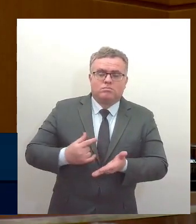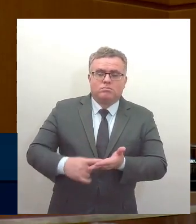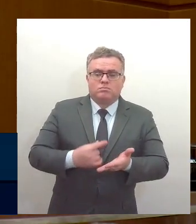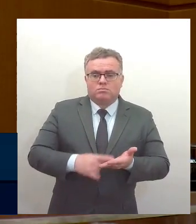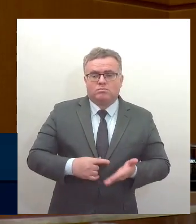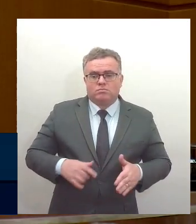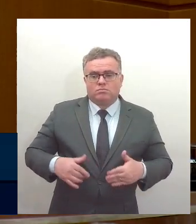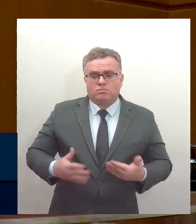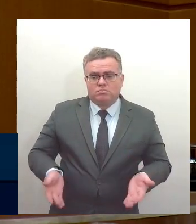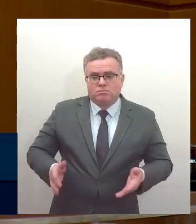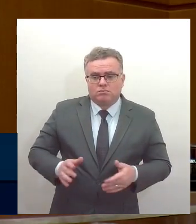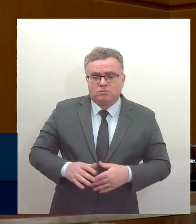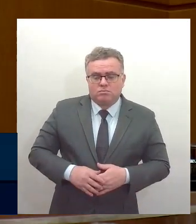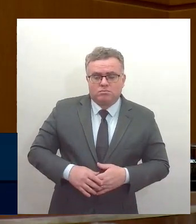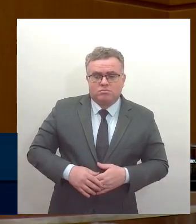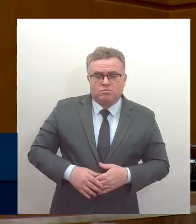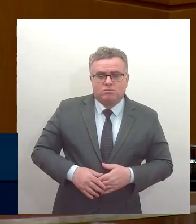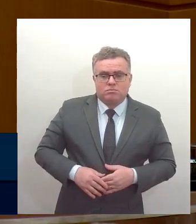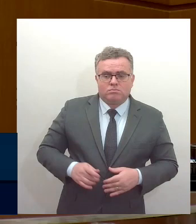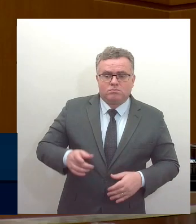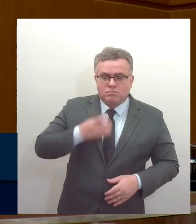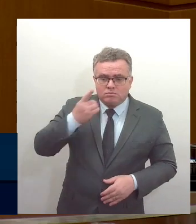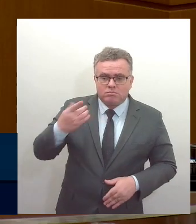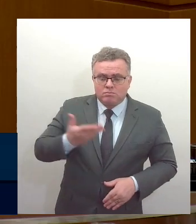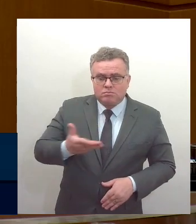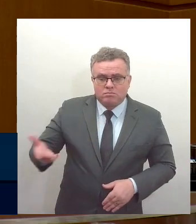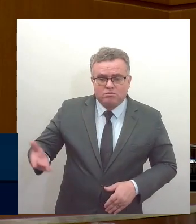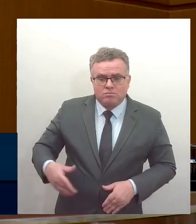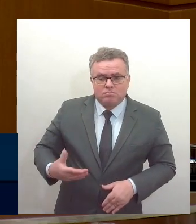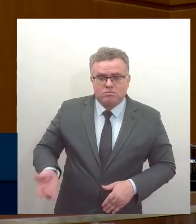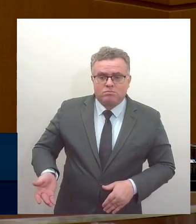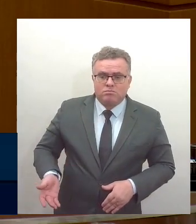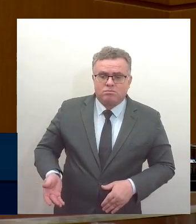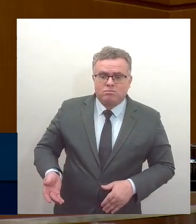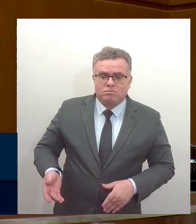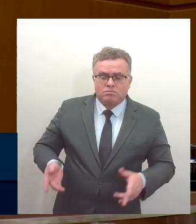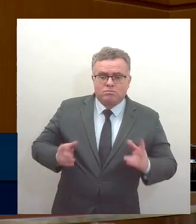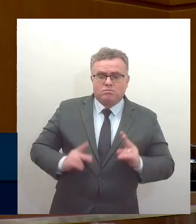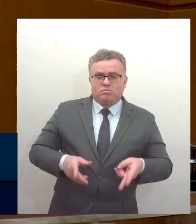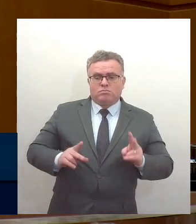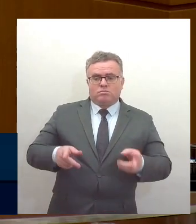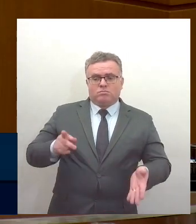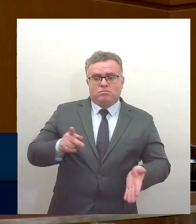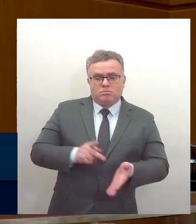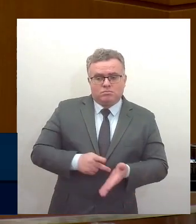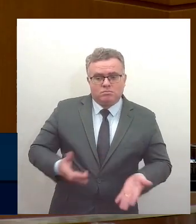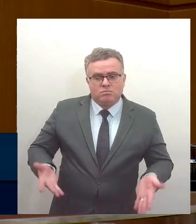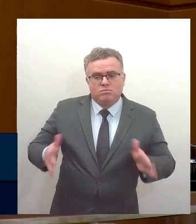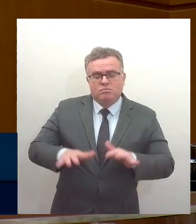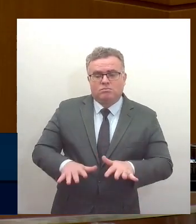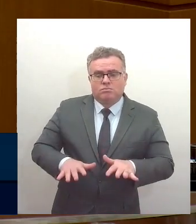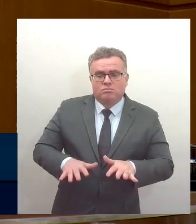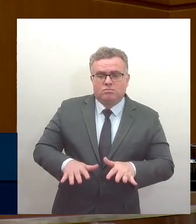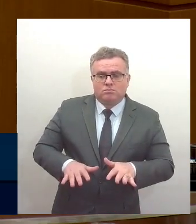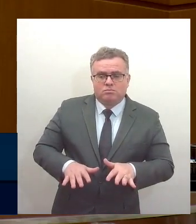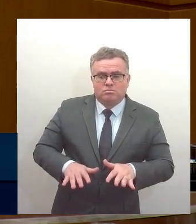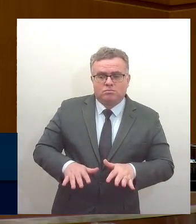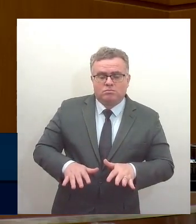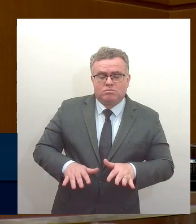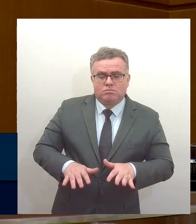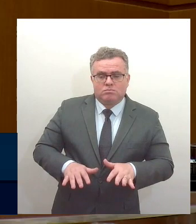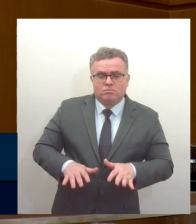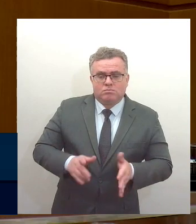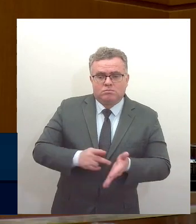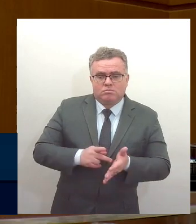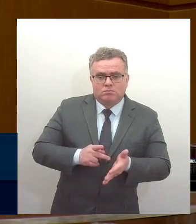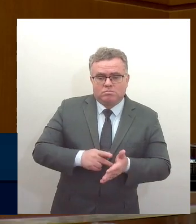deputados. Isso sim é a verdadeira inclusão. Entendeu, presidente? E é isso, quer dizer, ou a